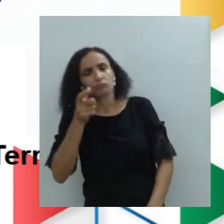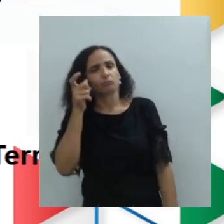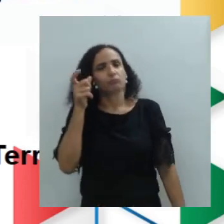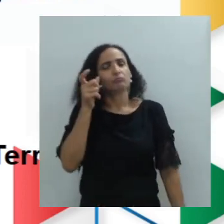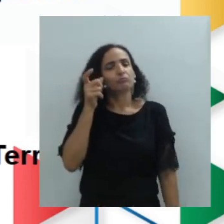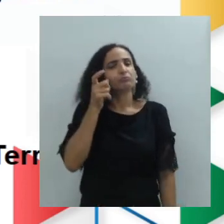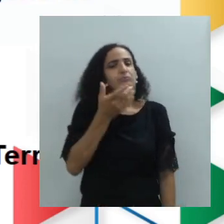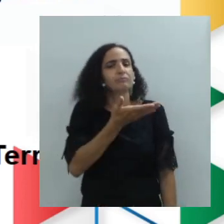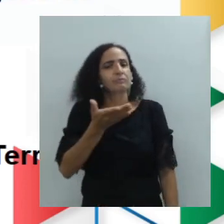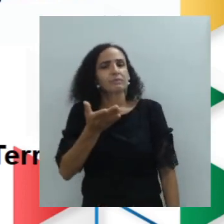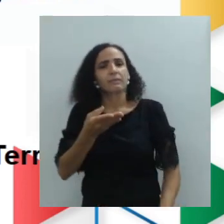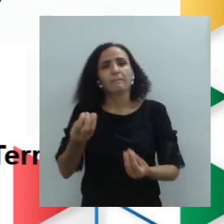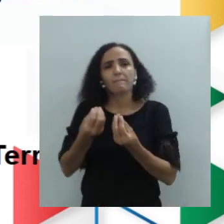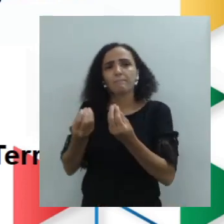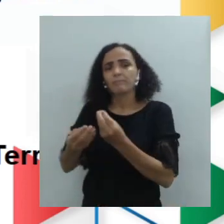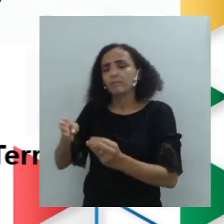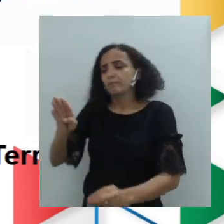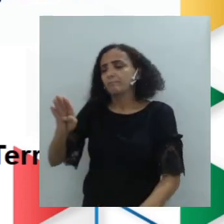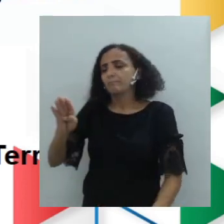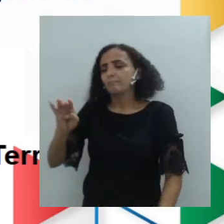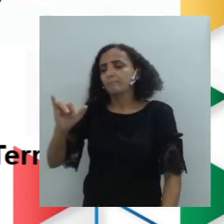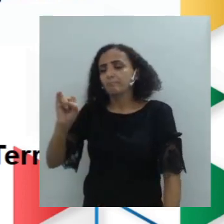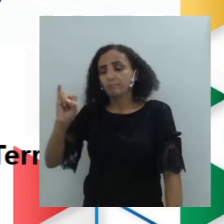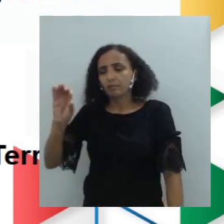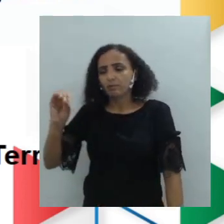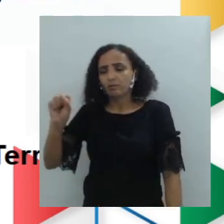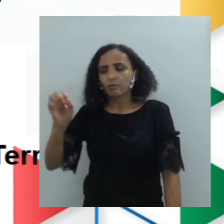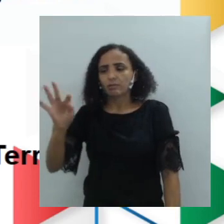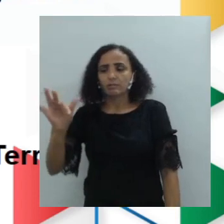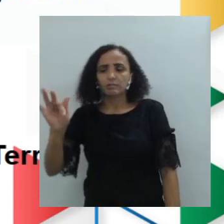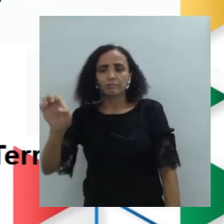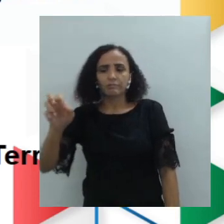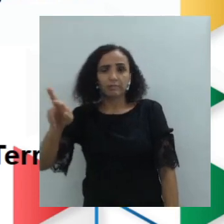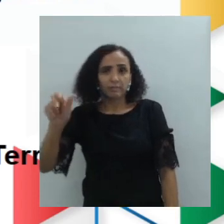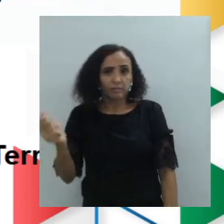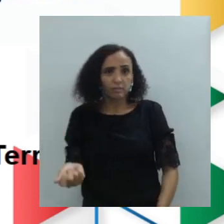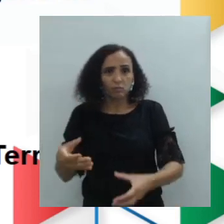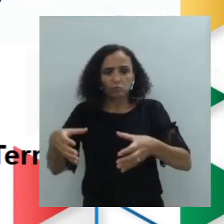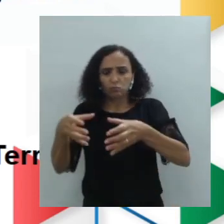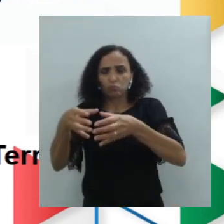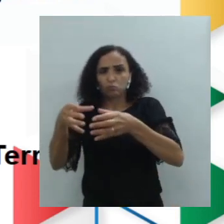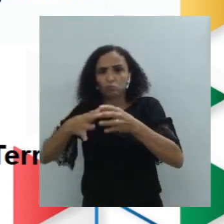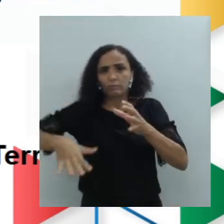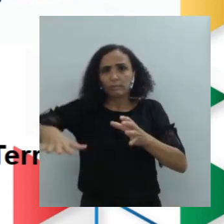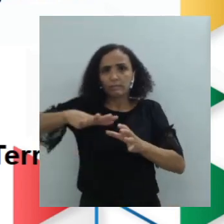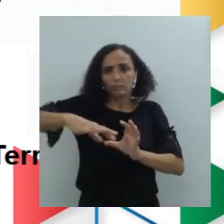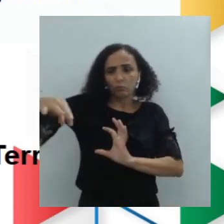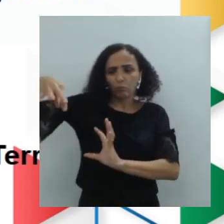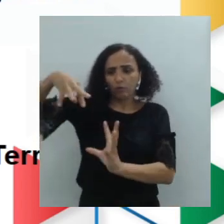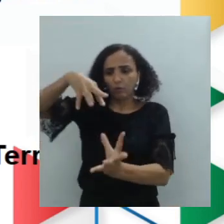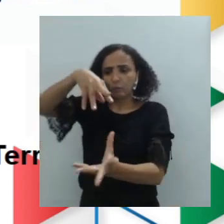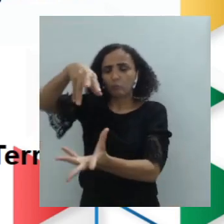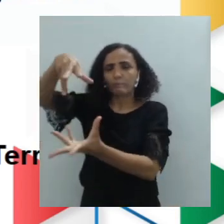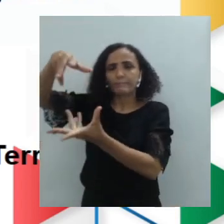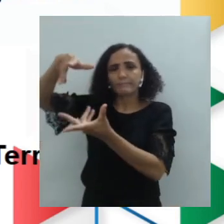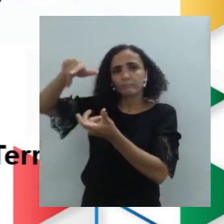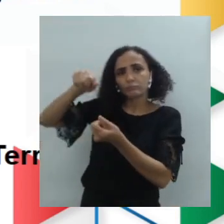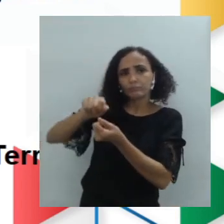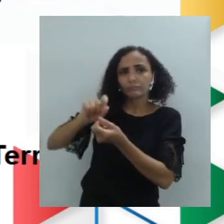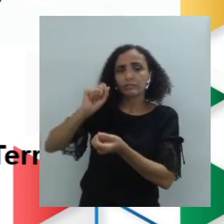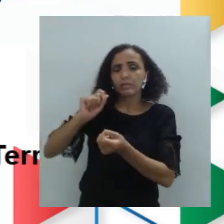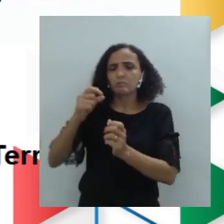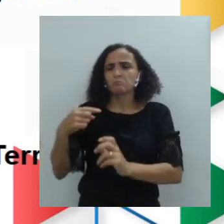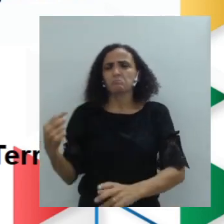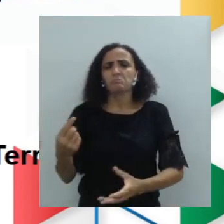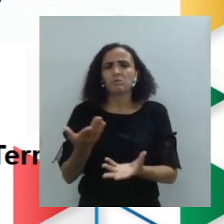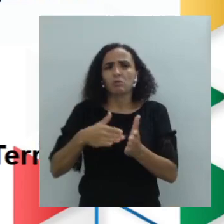não é? Biosfera. A biosfera é o conjunto de todos os ecossistemas do planeta Terra. A biosfera é a mais